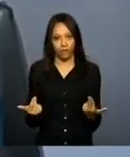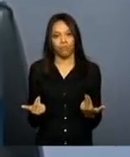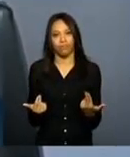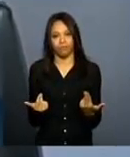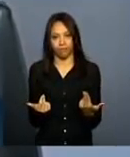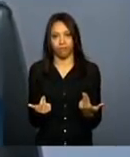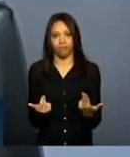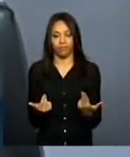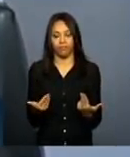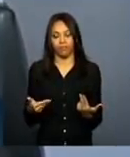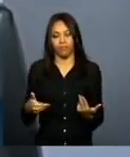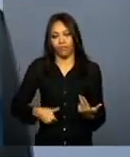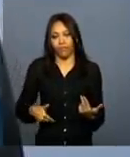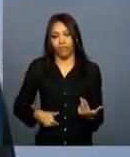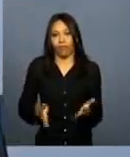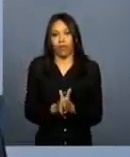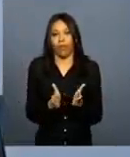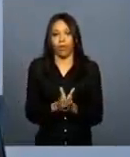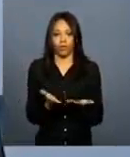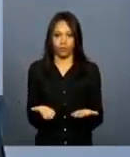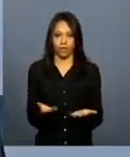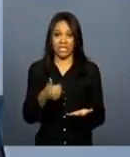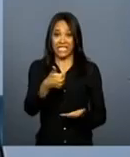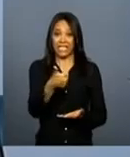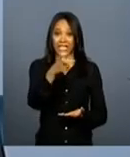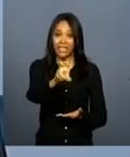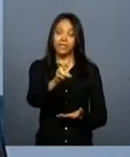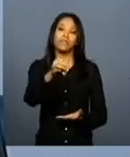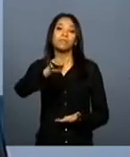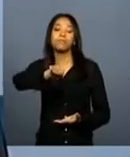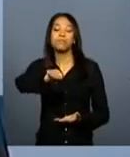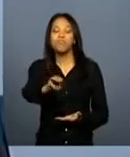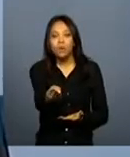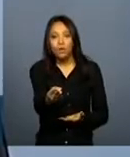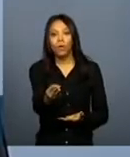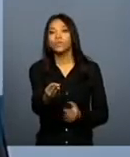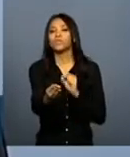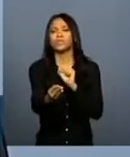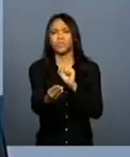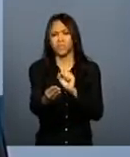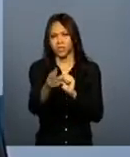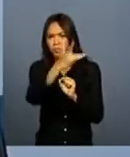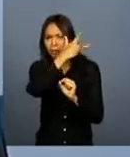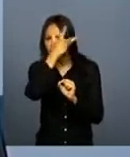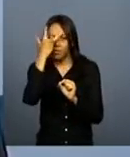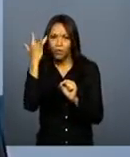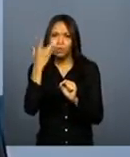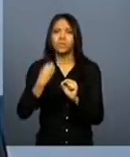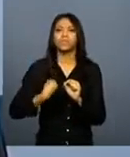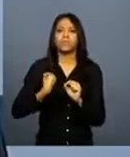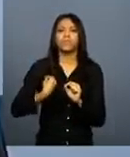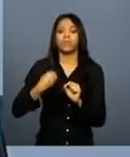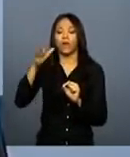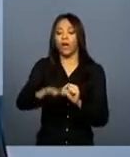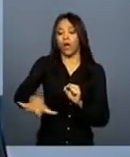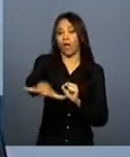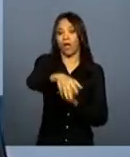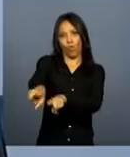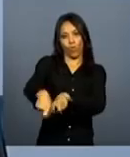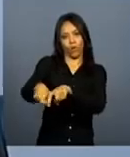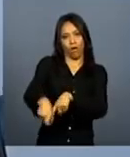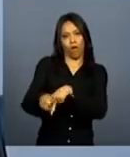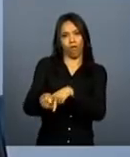fizemos. Fazer, levar 15 milhões de pessoas no meio rural que